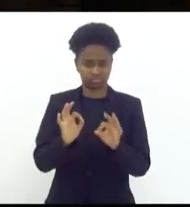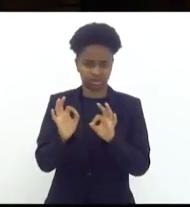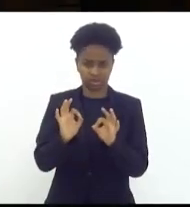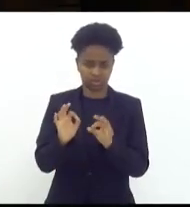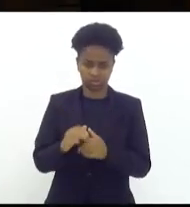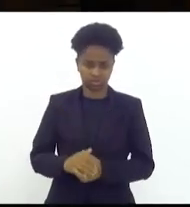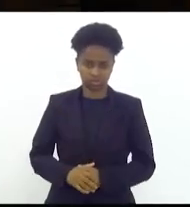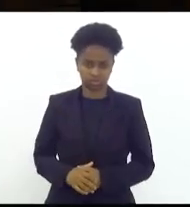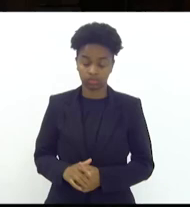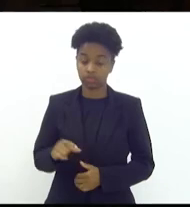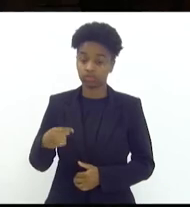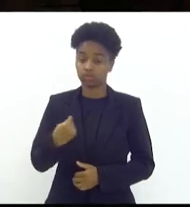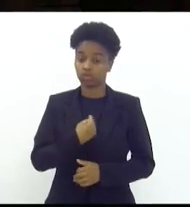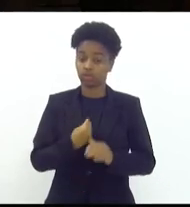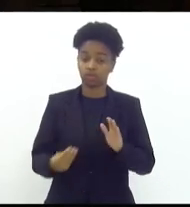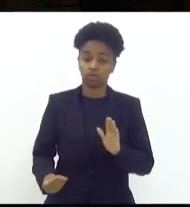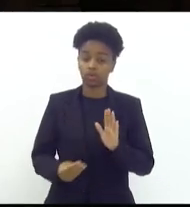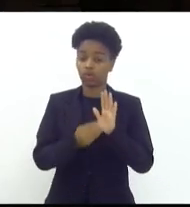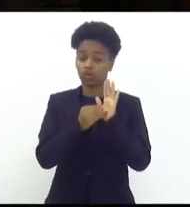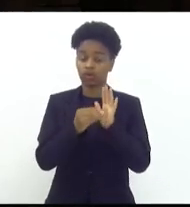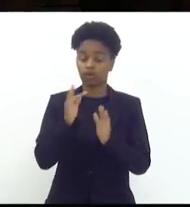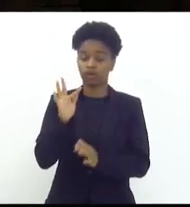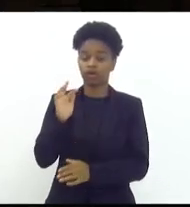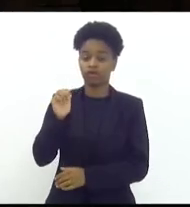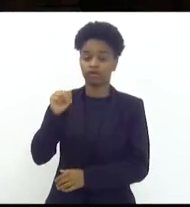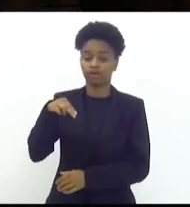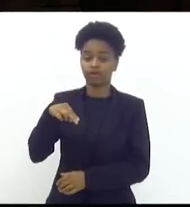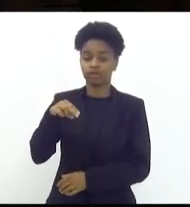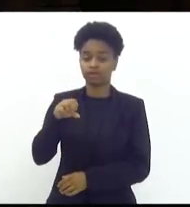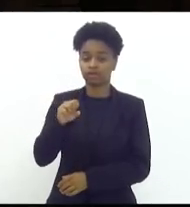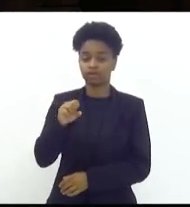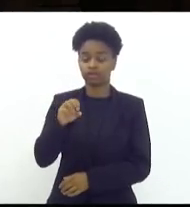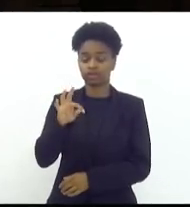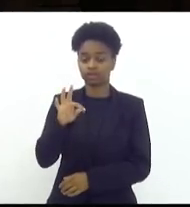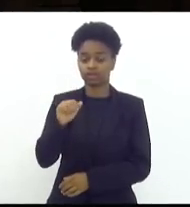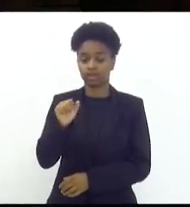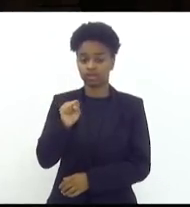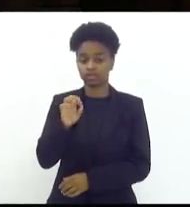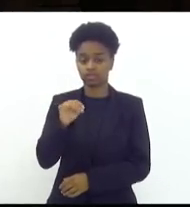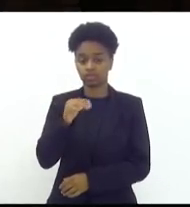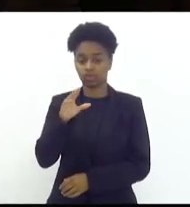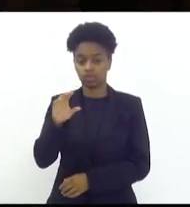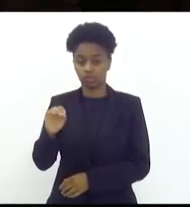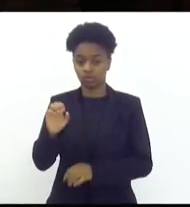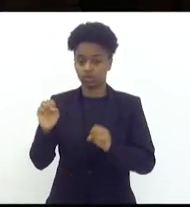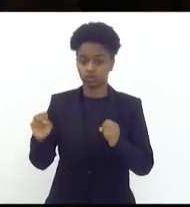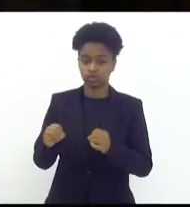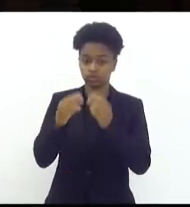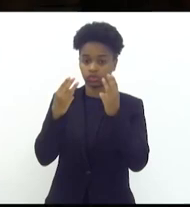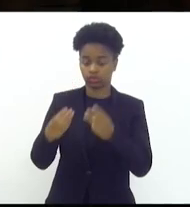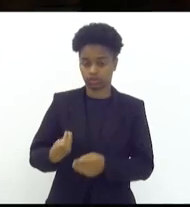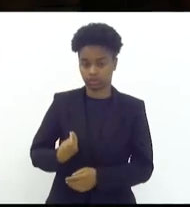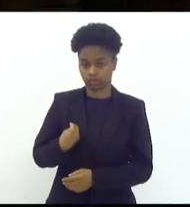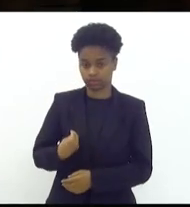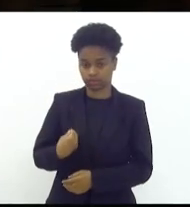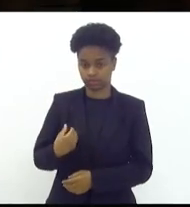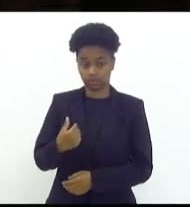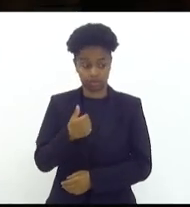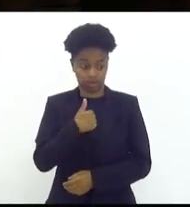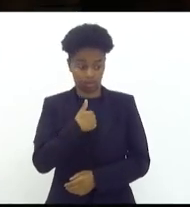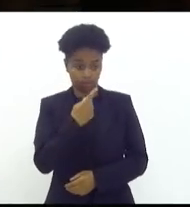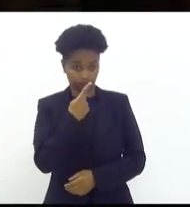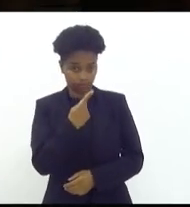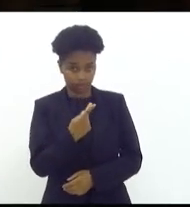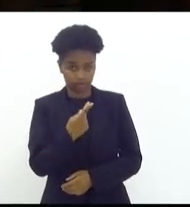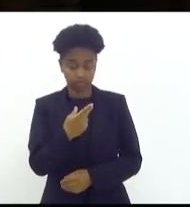Vamos botar o fantástico show da vida e eu falei